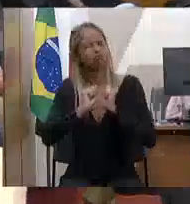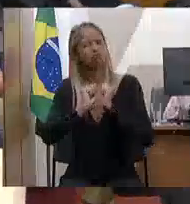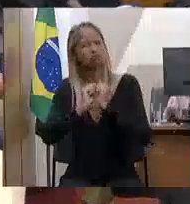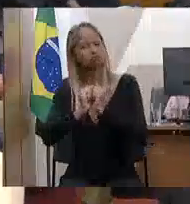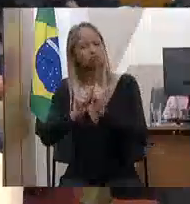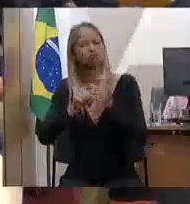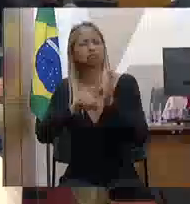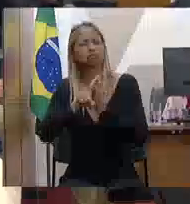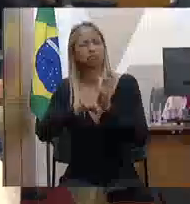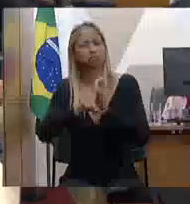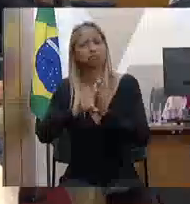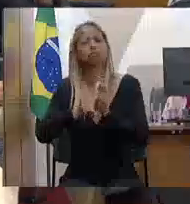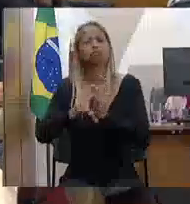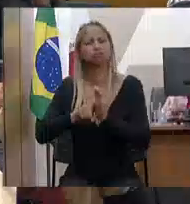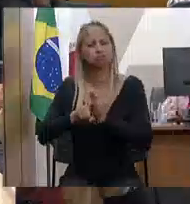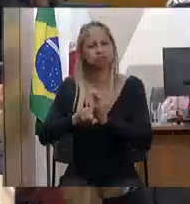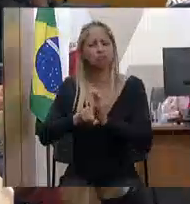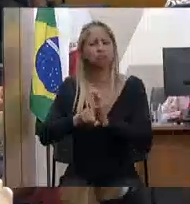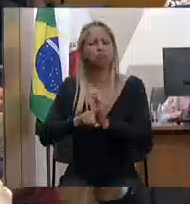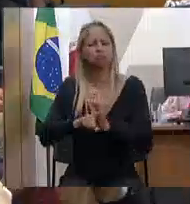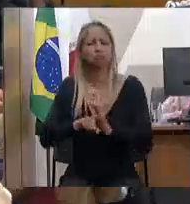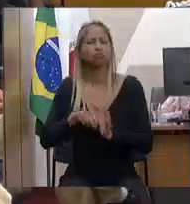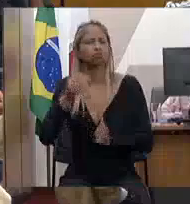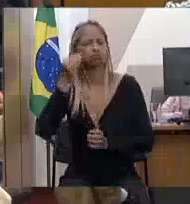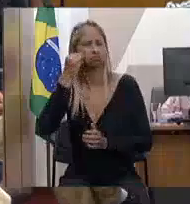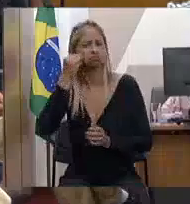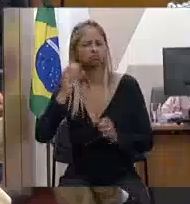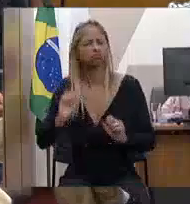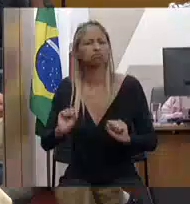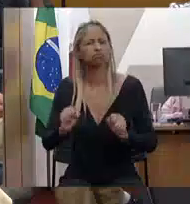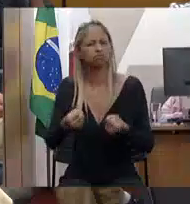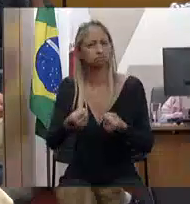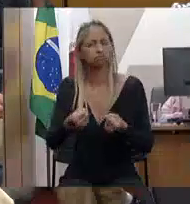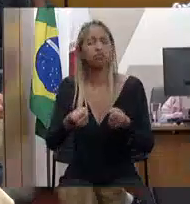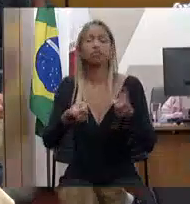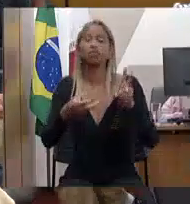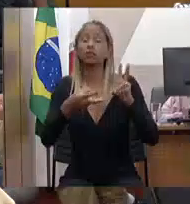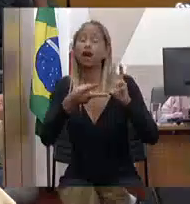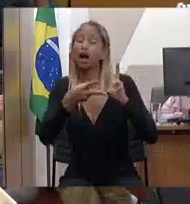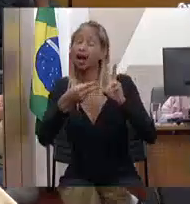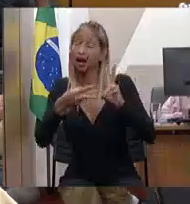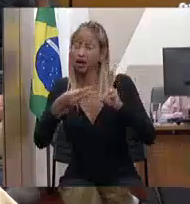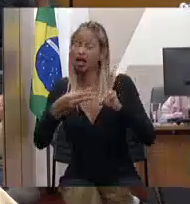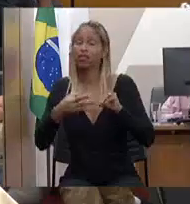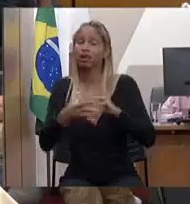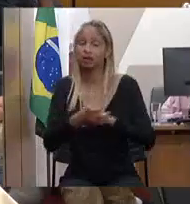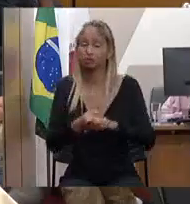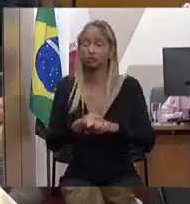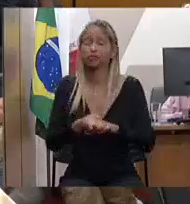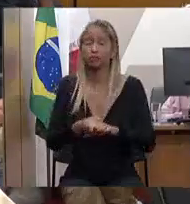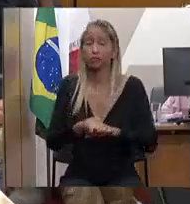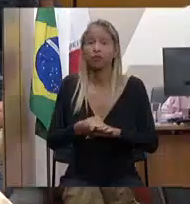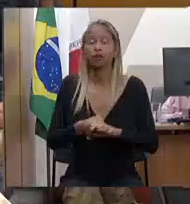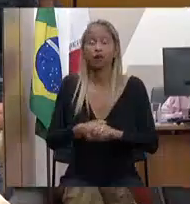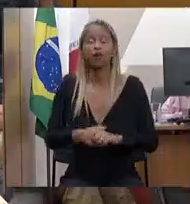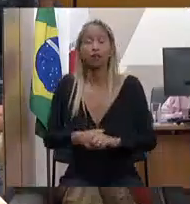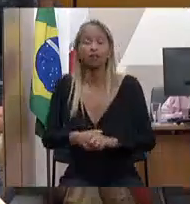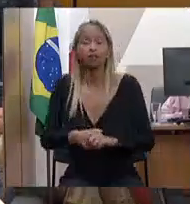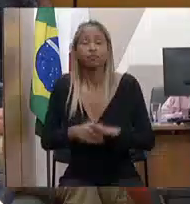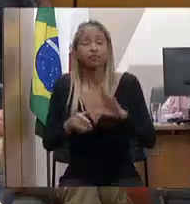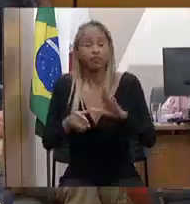desses conflitos né a gente tá falando muito aqui de relação capital e trabalho e eu as entendo como relações